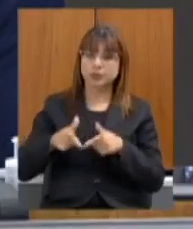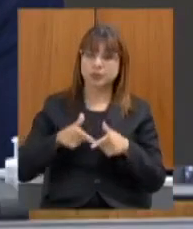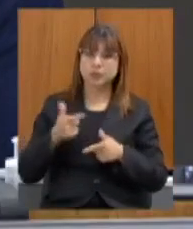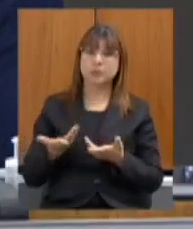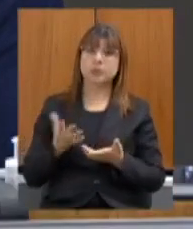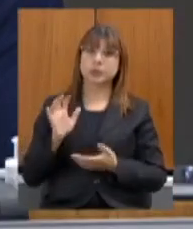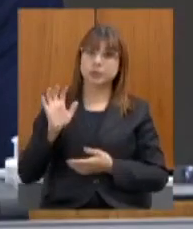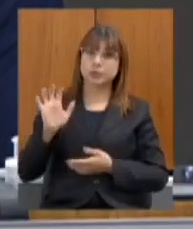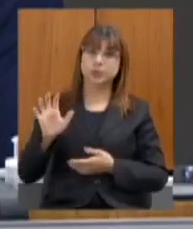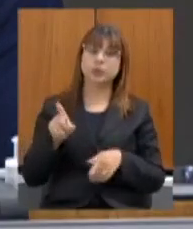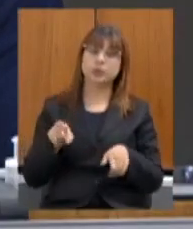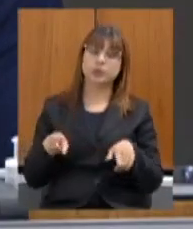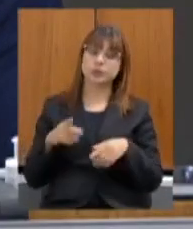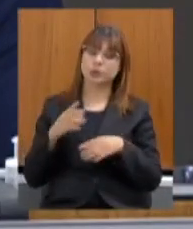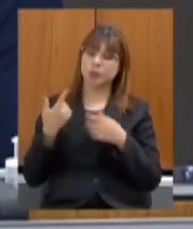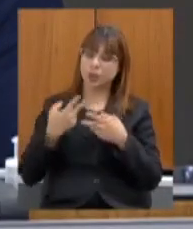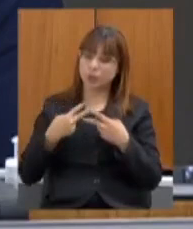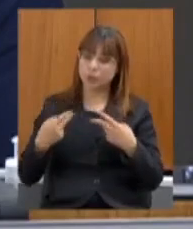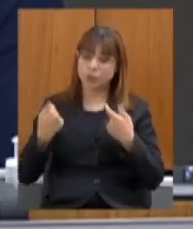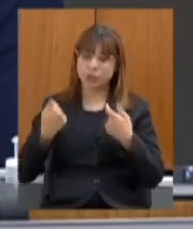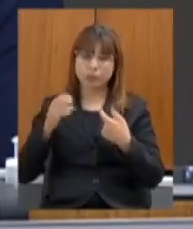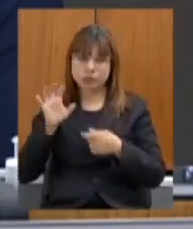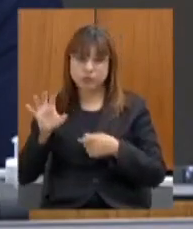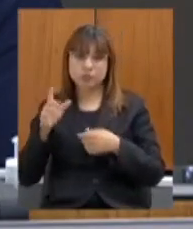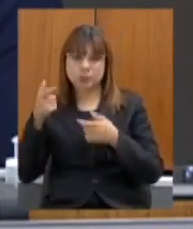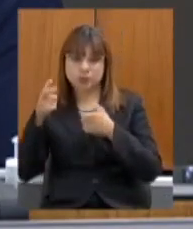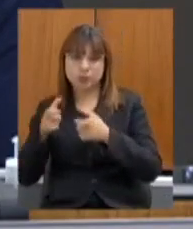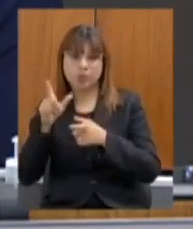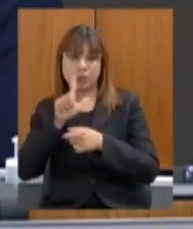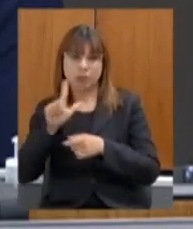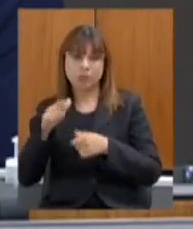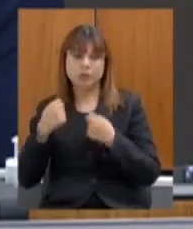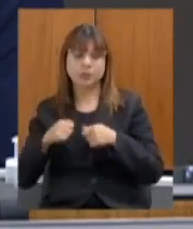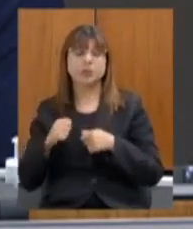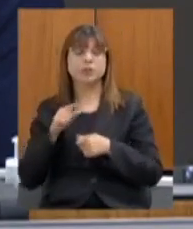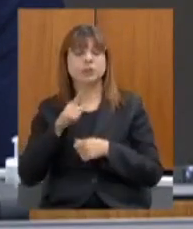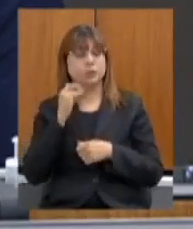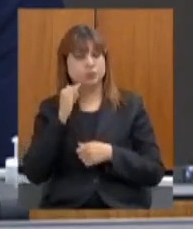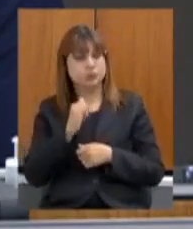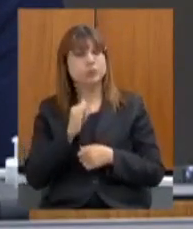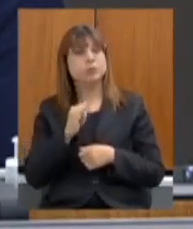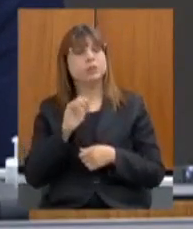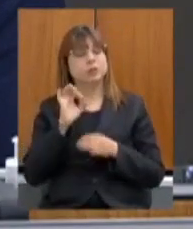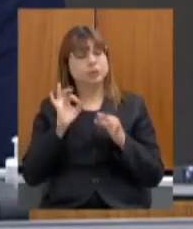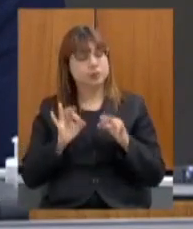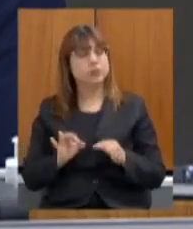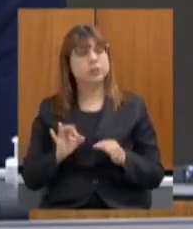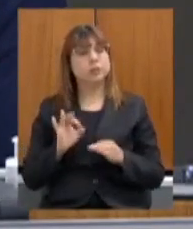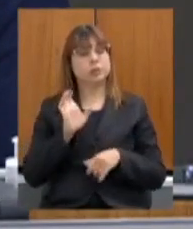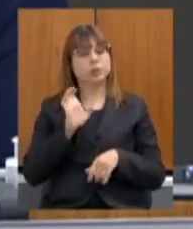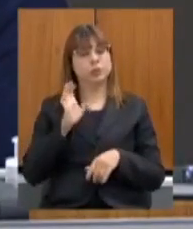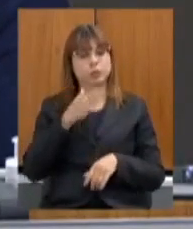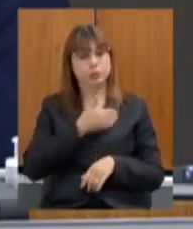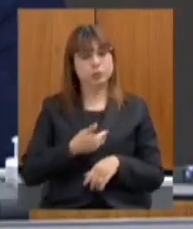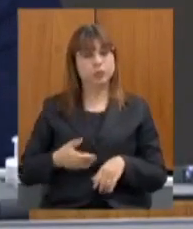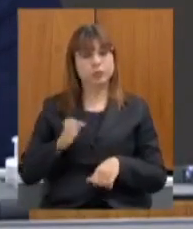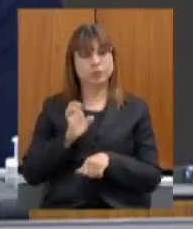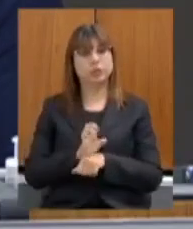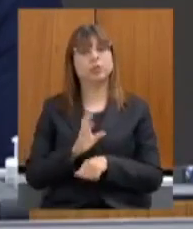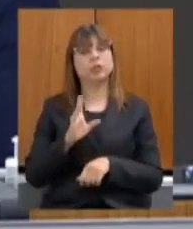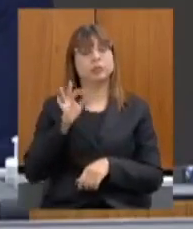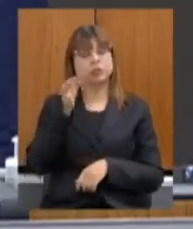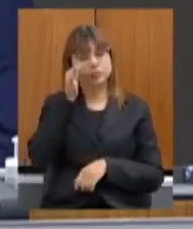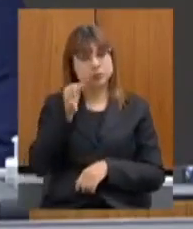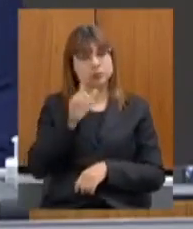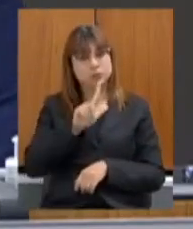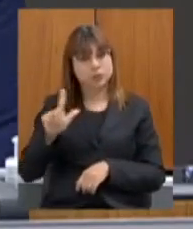região, pelas demandas da região. Dizer a senhora que pode ficar certo de que o governo do Estado está muito atento ao leste do